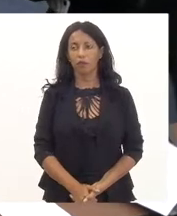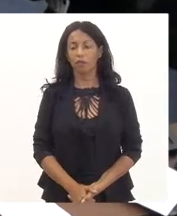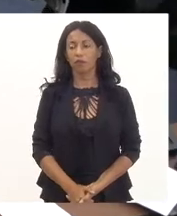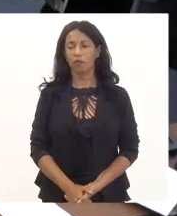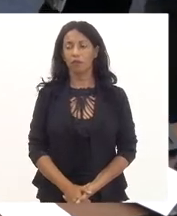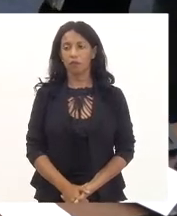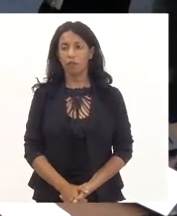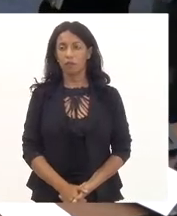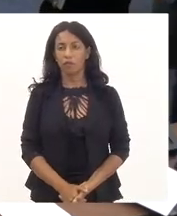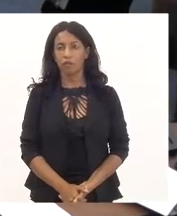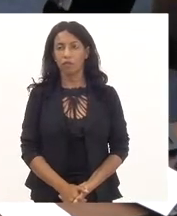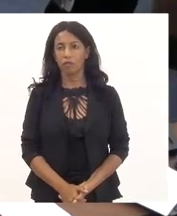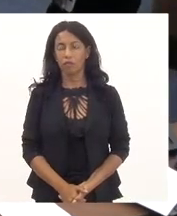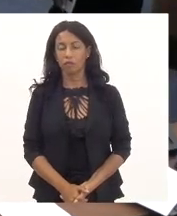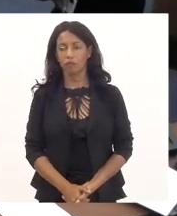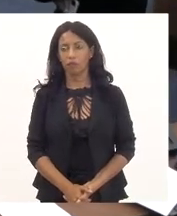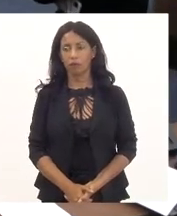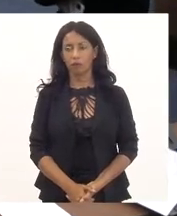Senhor presidente, é que eu estava